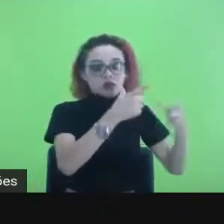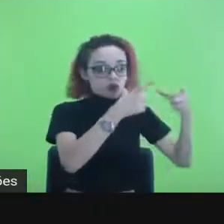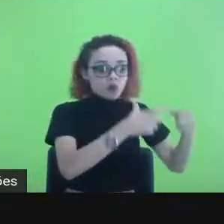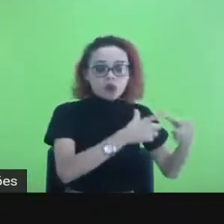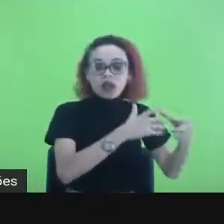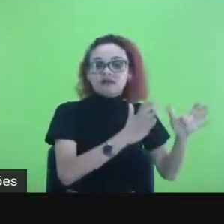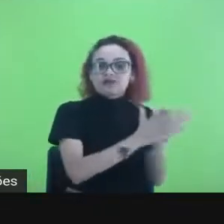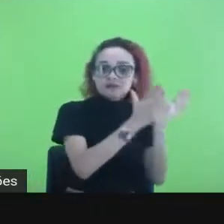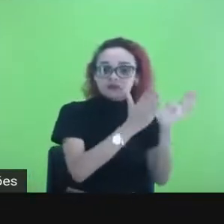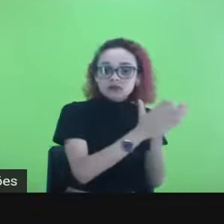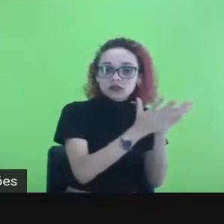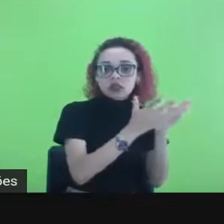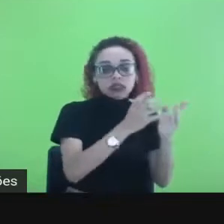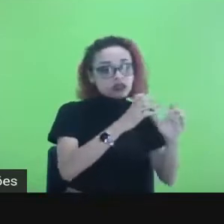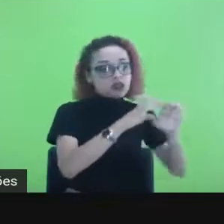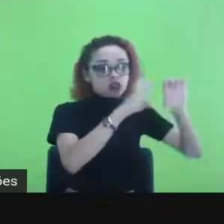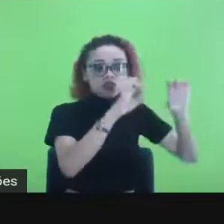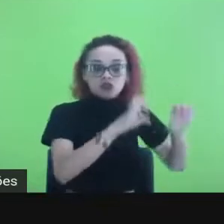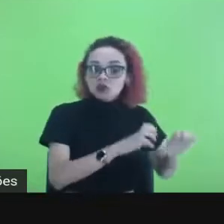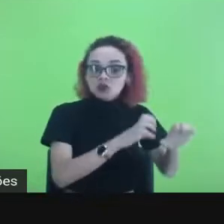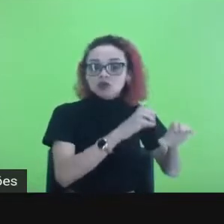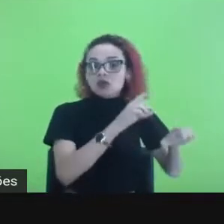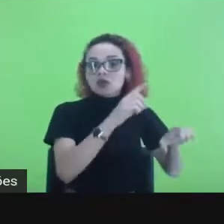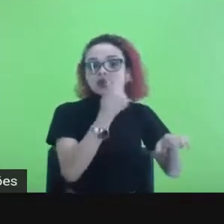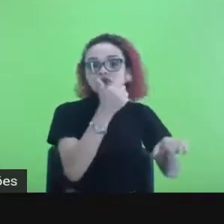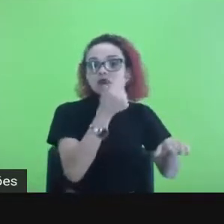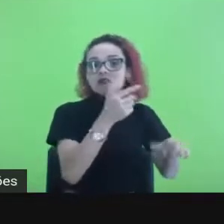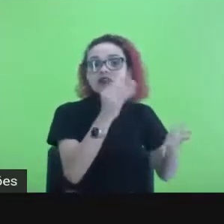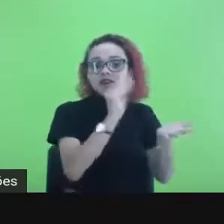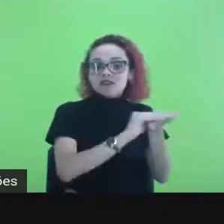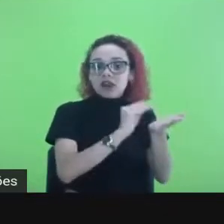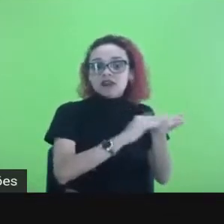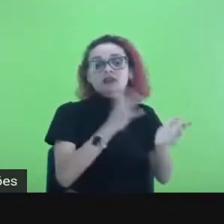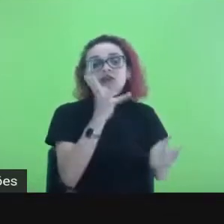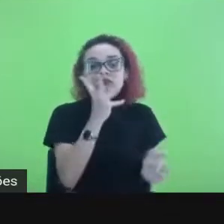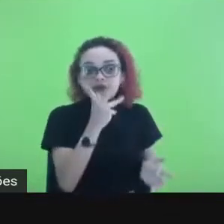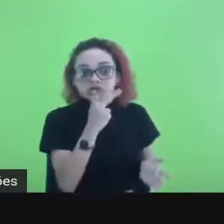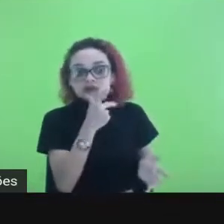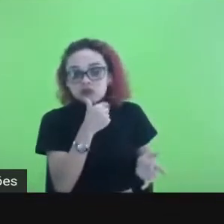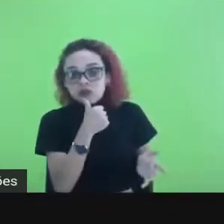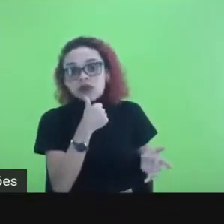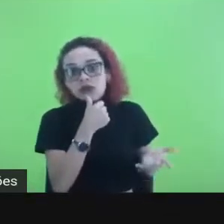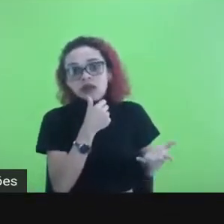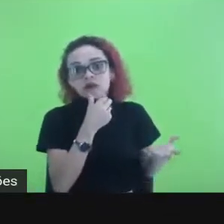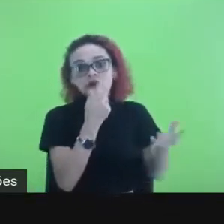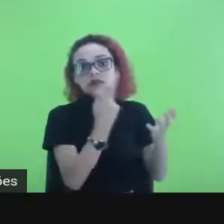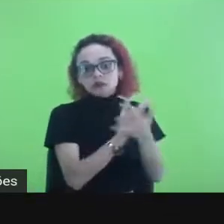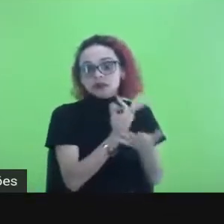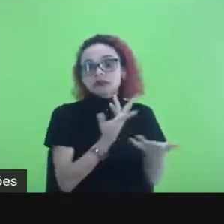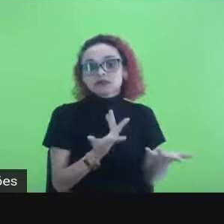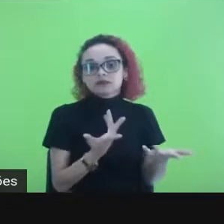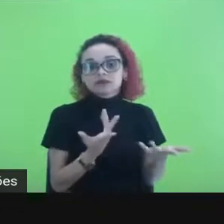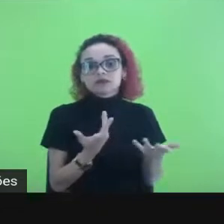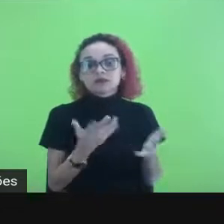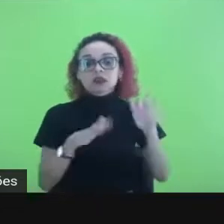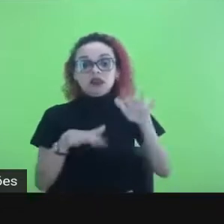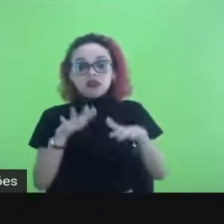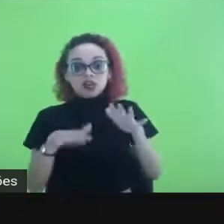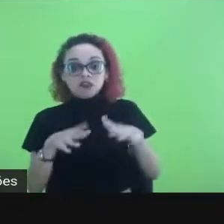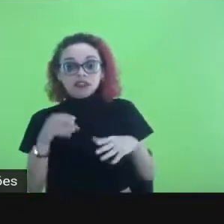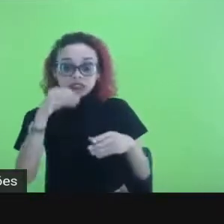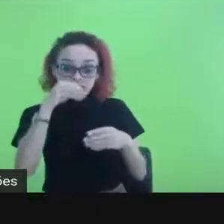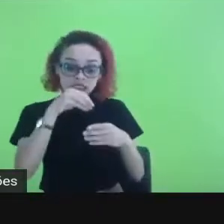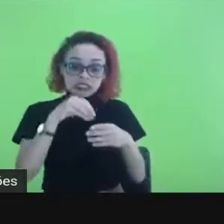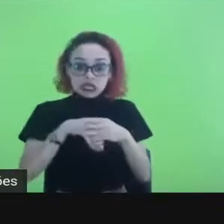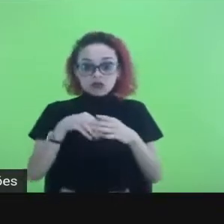essa infraestrutura adequada e que ela demora muito para chegar, né? Mas, às vezes, dentro, né, do espaço acadêmico,